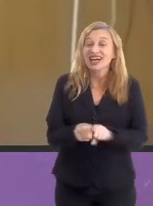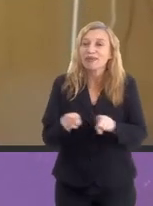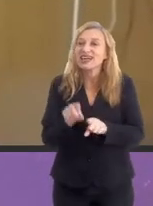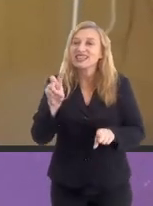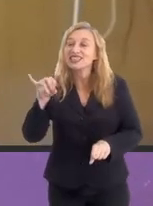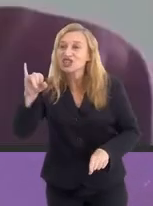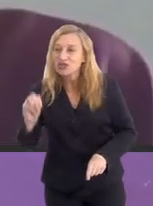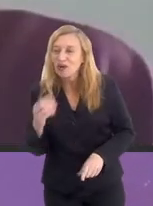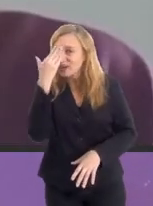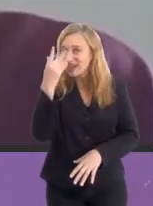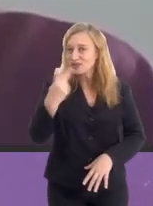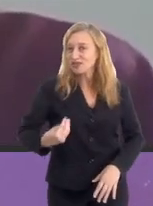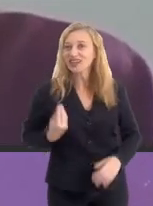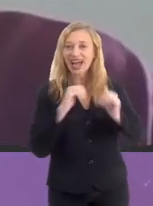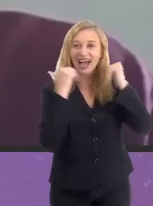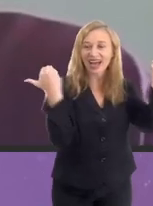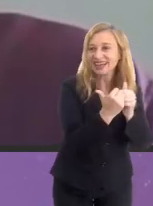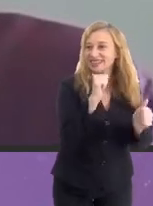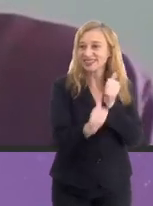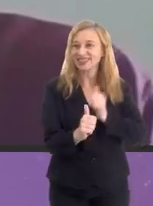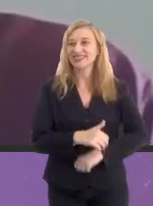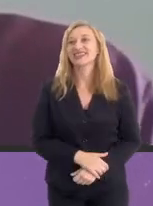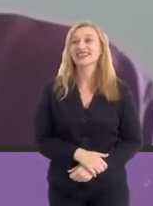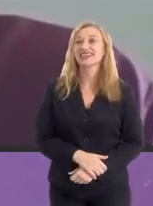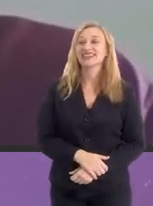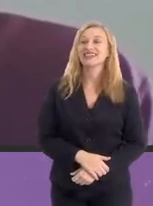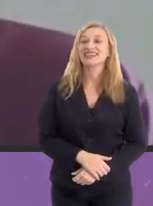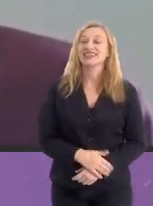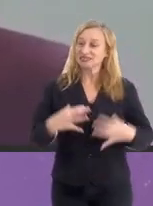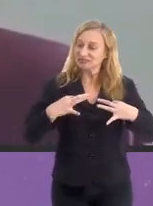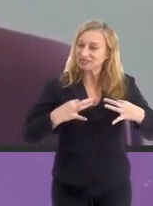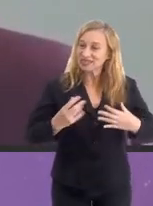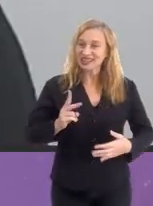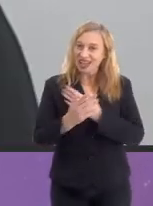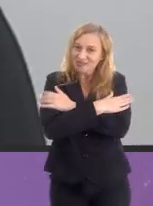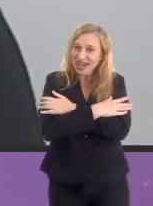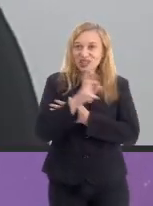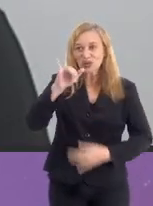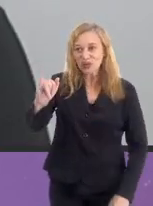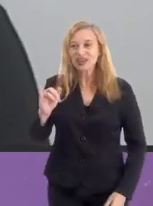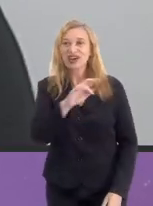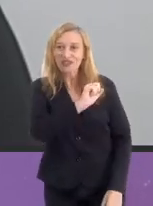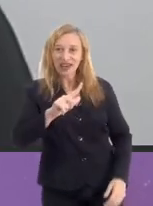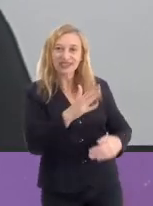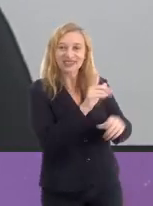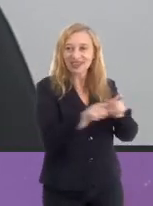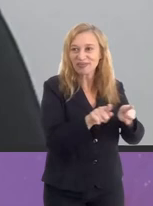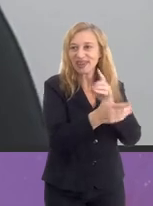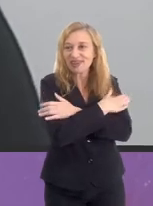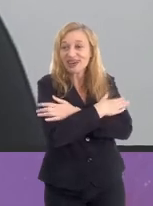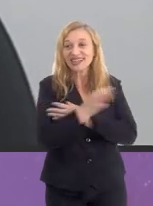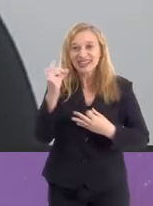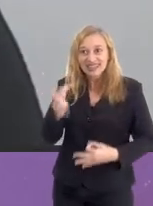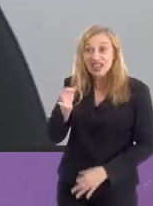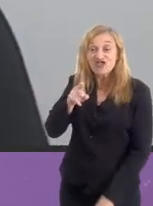próxima a você também Silvia Obrigado pela sua presença aqui no Arena esportiva notícia tipo são sempre abraço a você Rua EA